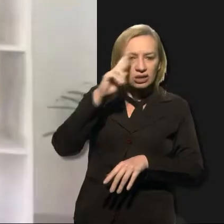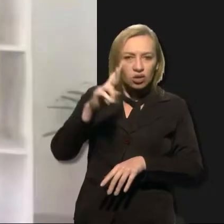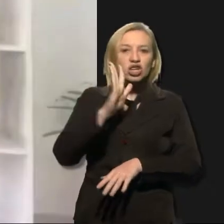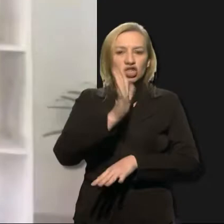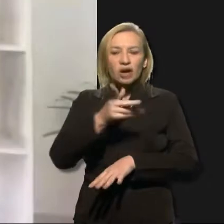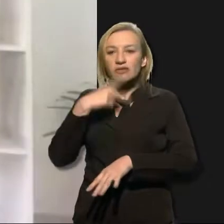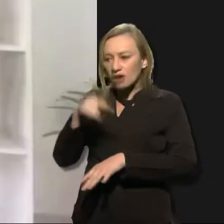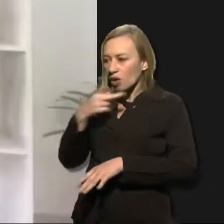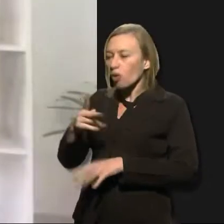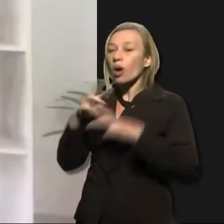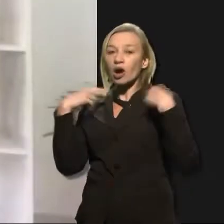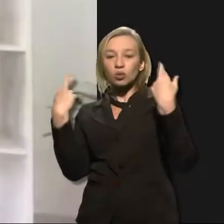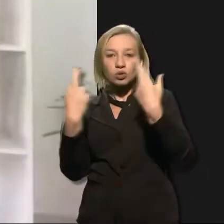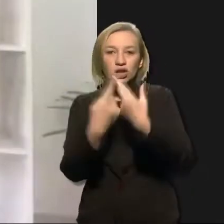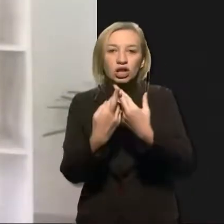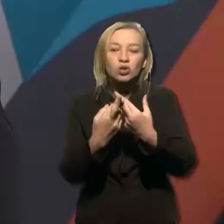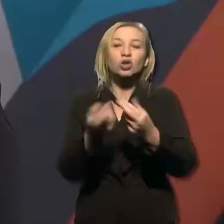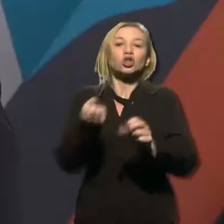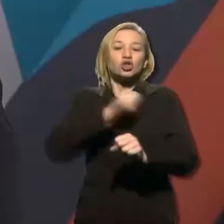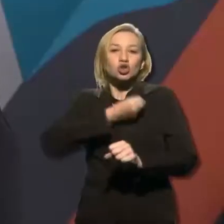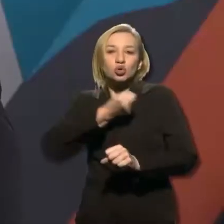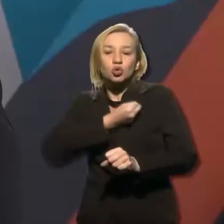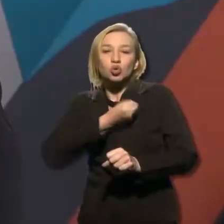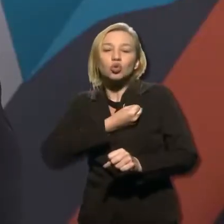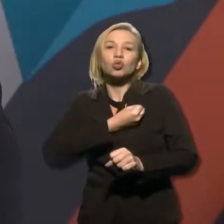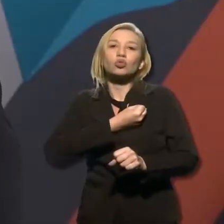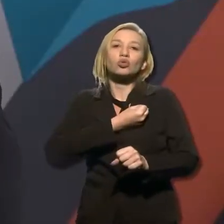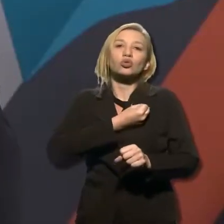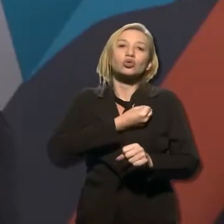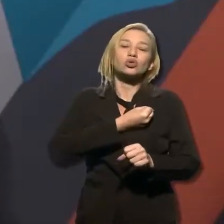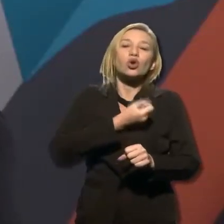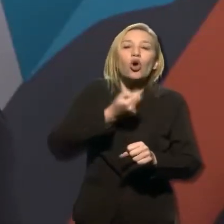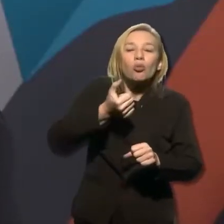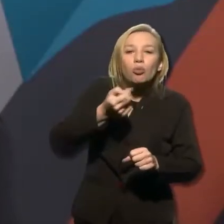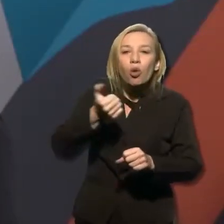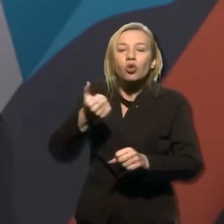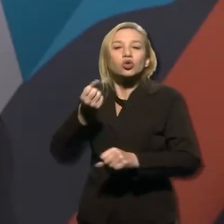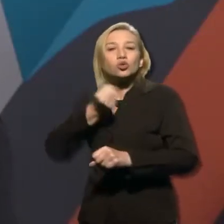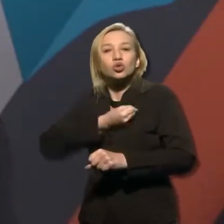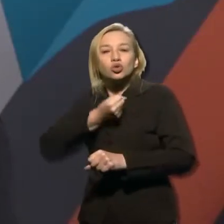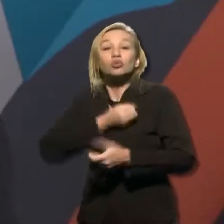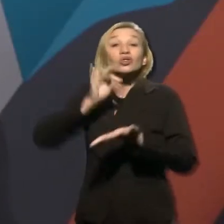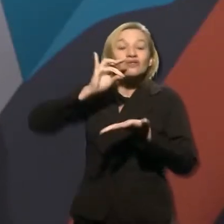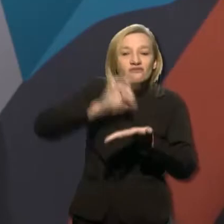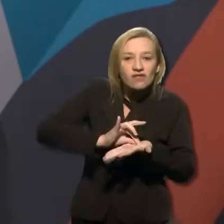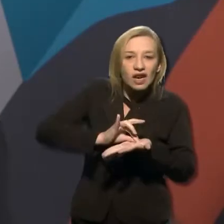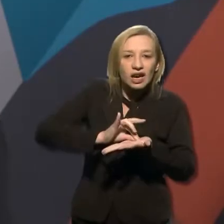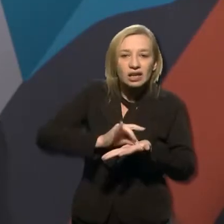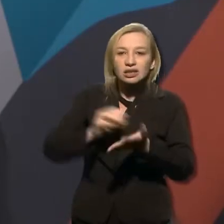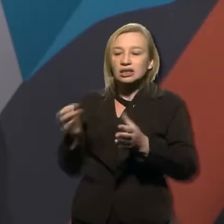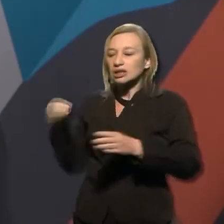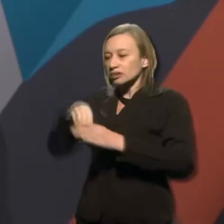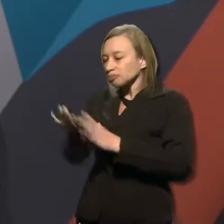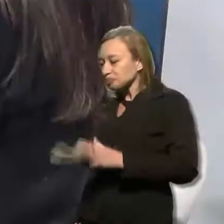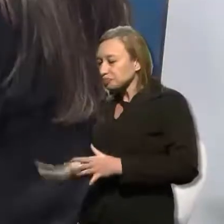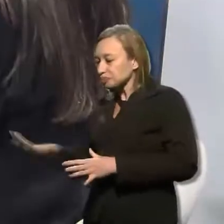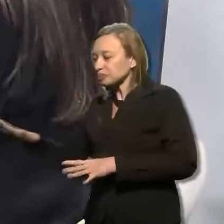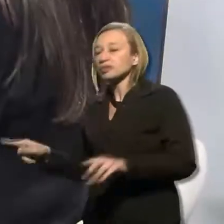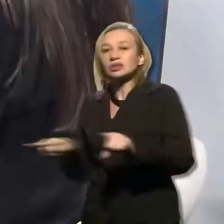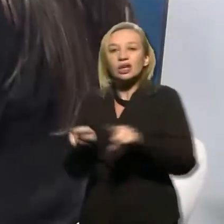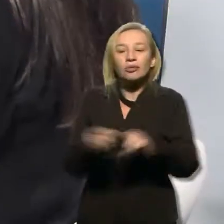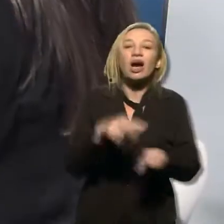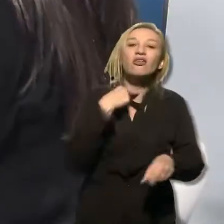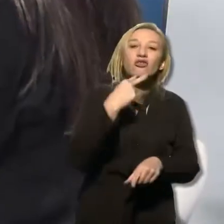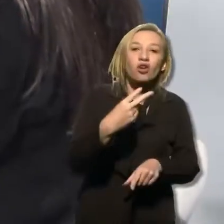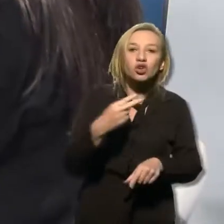citou, tem tentado fazer essa reunião dos dados e demonstrar um pouco sobre os números reais da